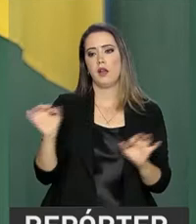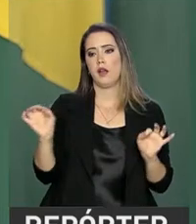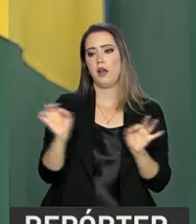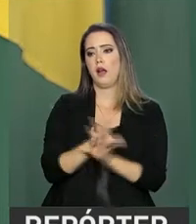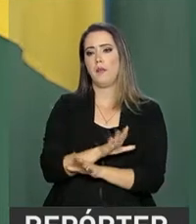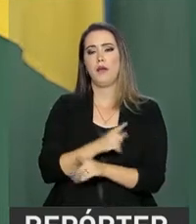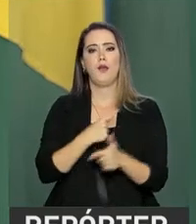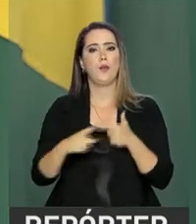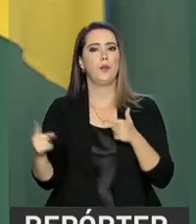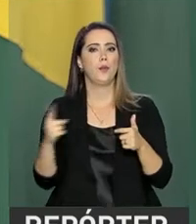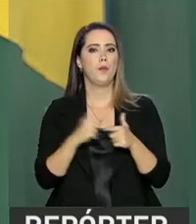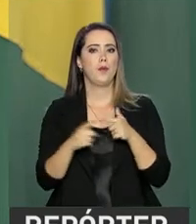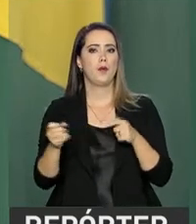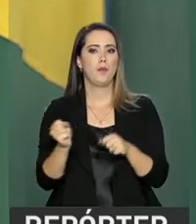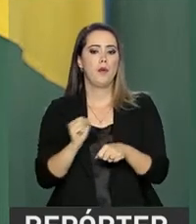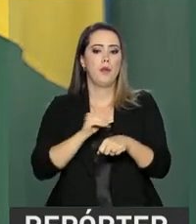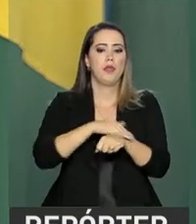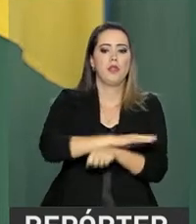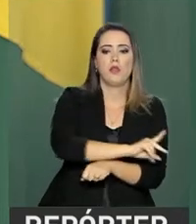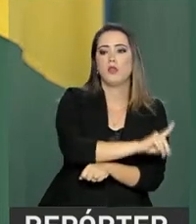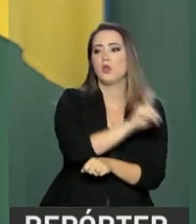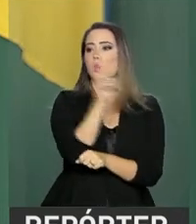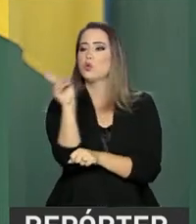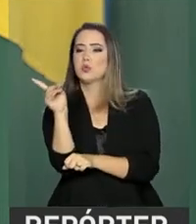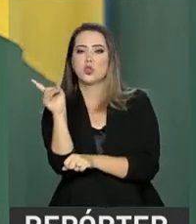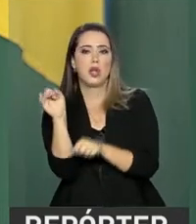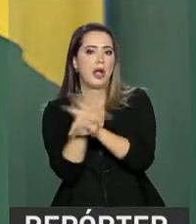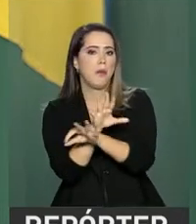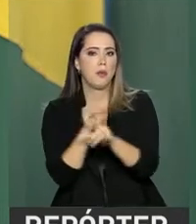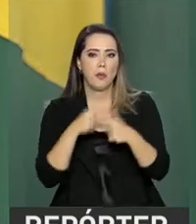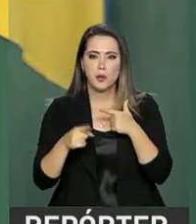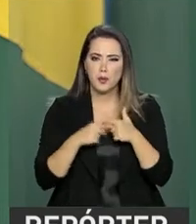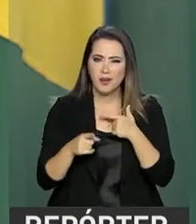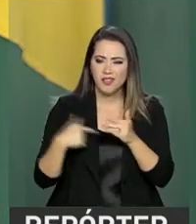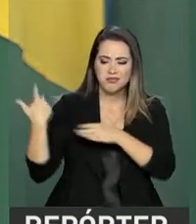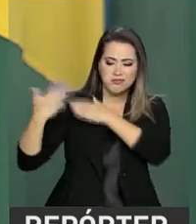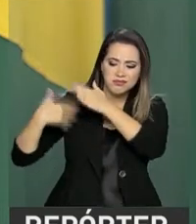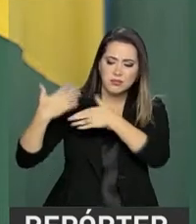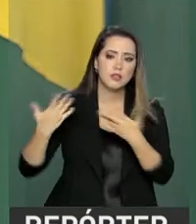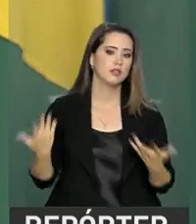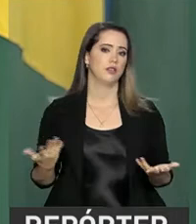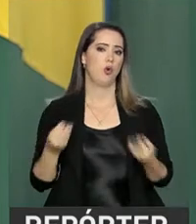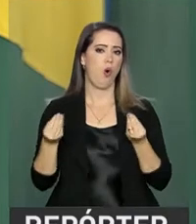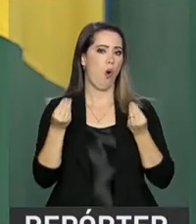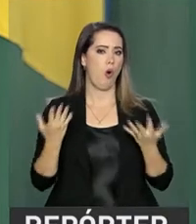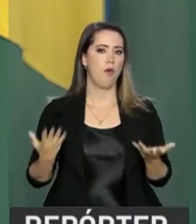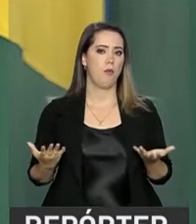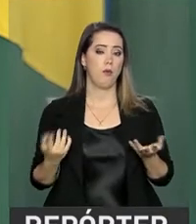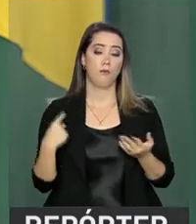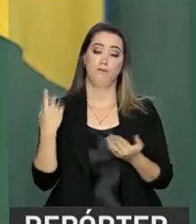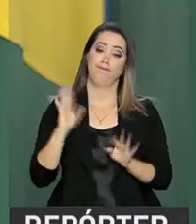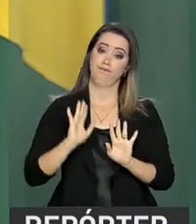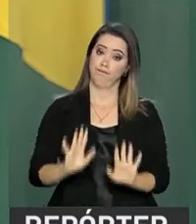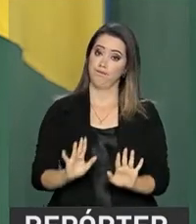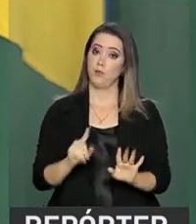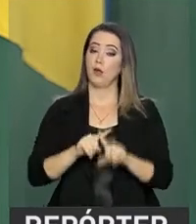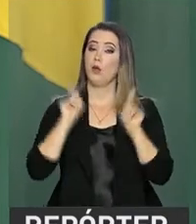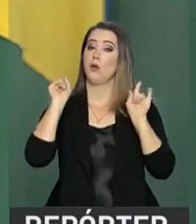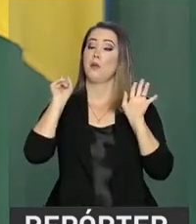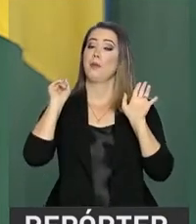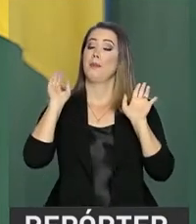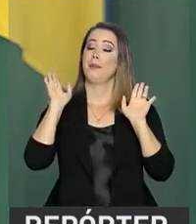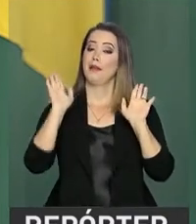da noite para o dia problemas que são antigos estruturais mas o fato